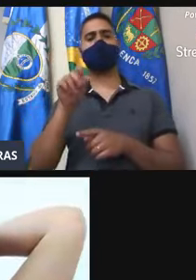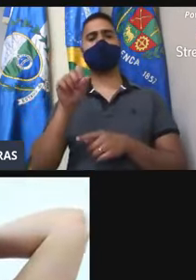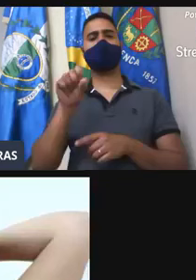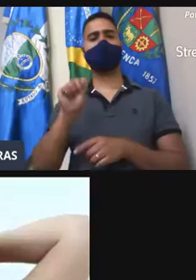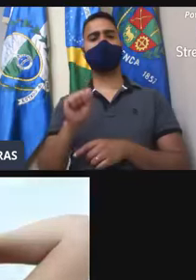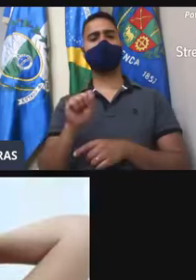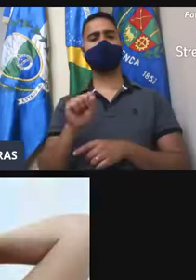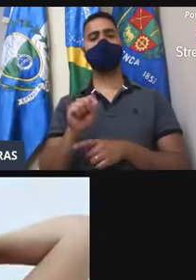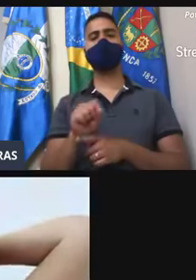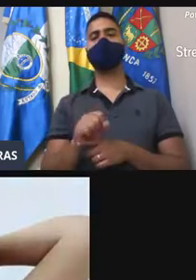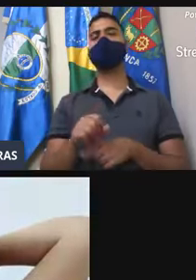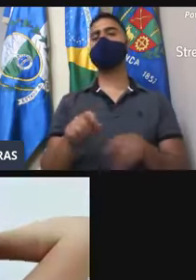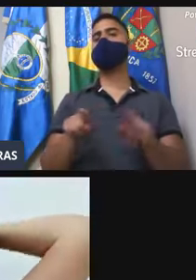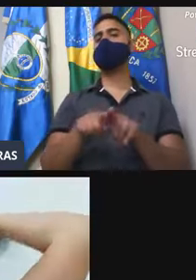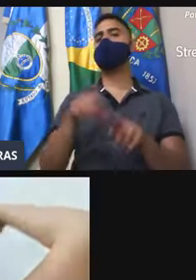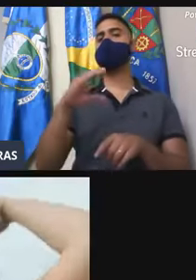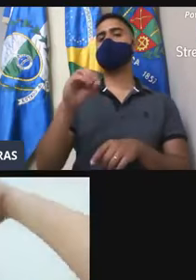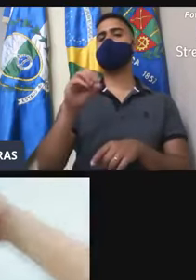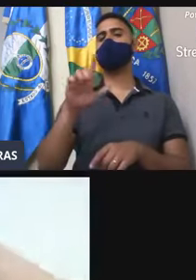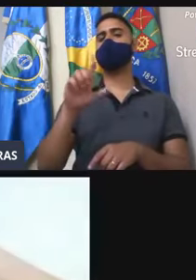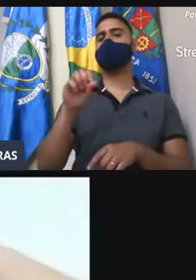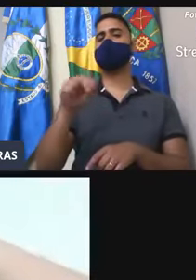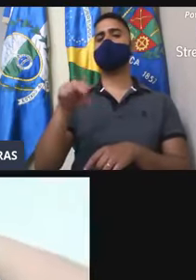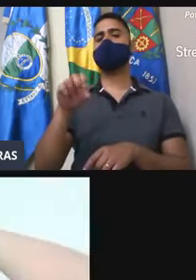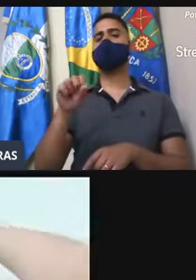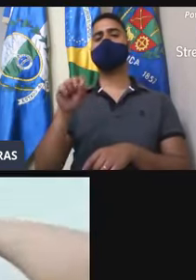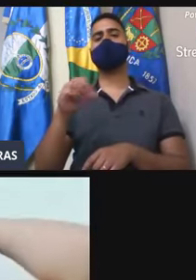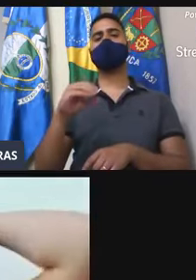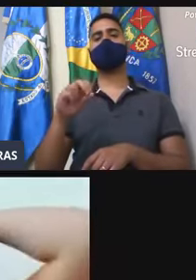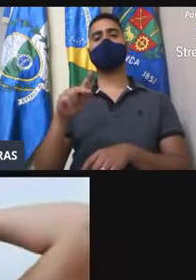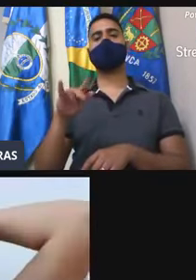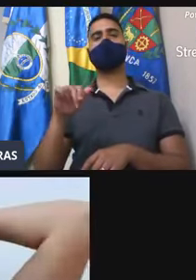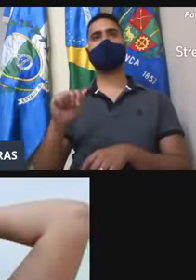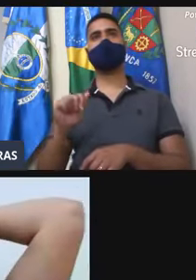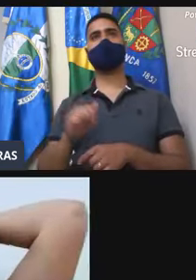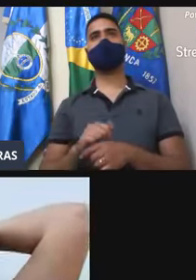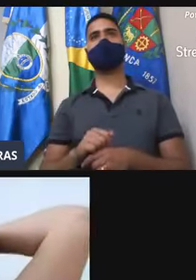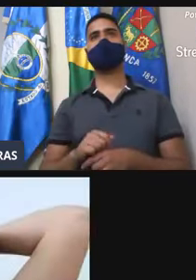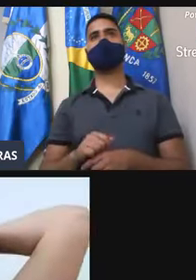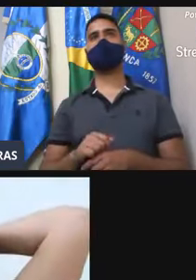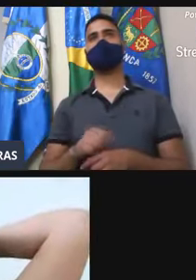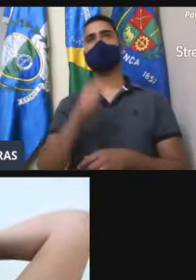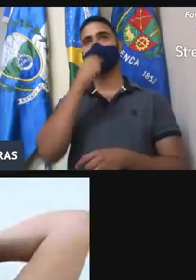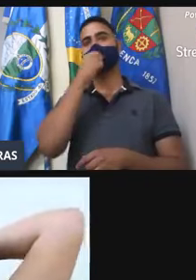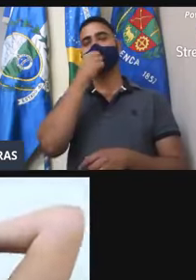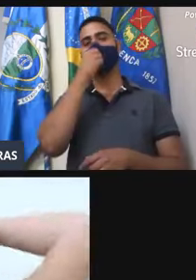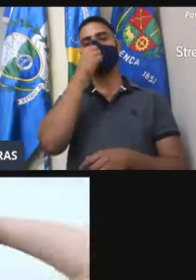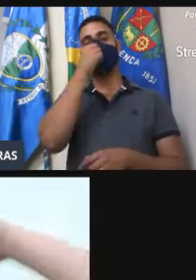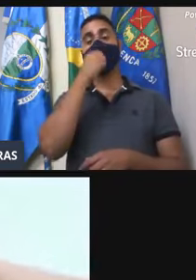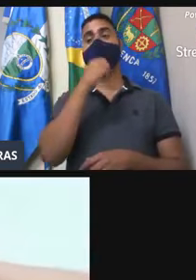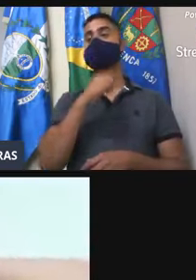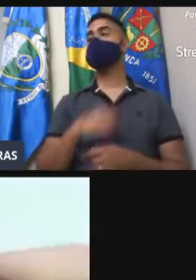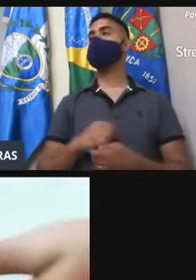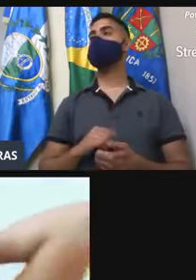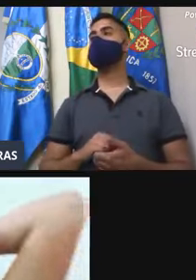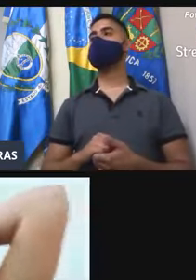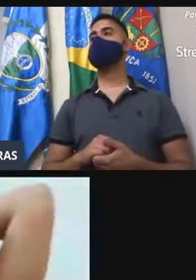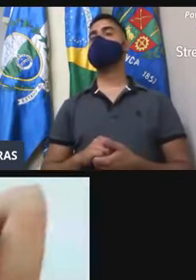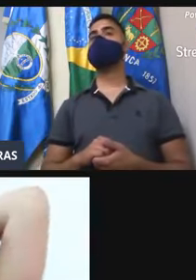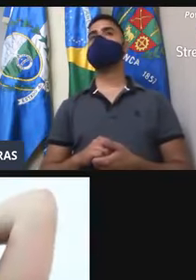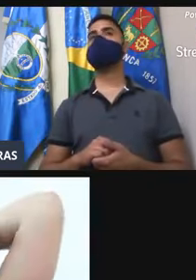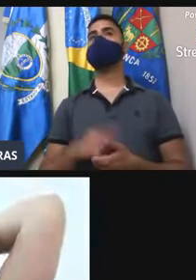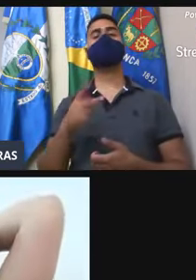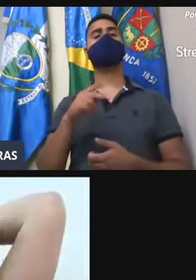endoscopia digestiva e colonoscopia. Sala das sessões, 28 de julho. Vereador David Nogueira. Só fazer uma menção, doutor